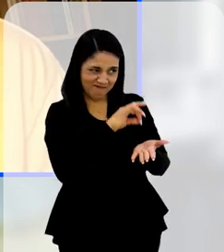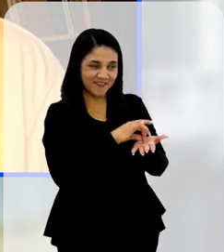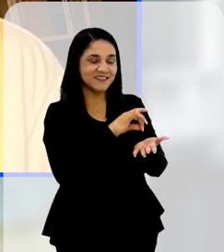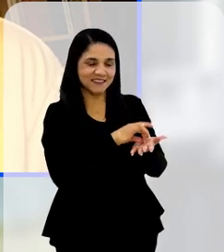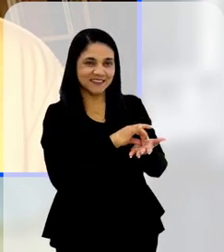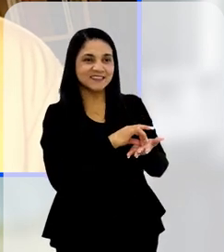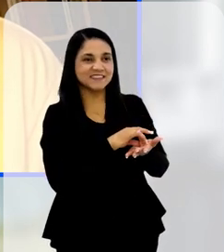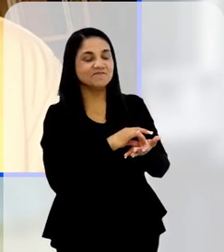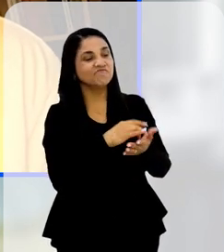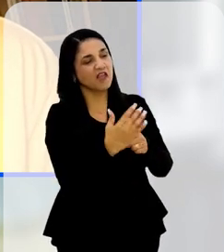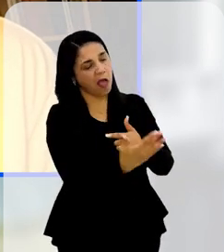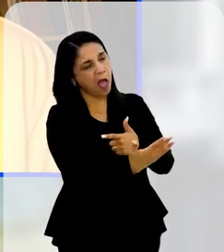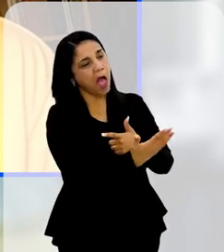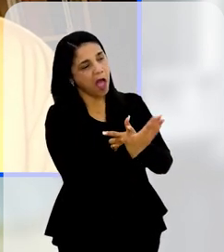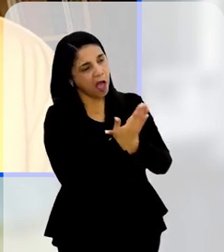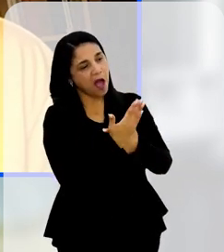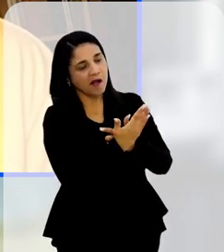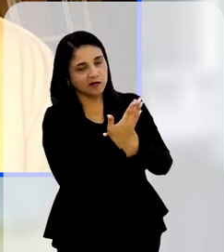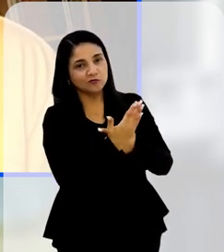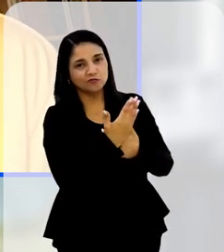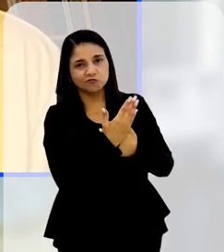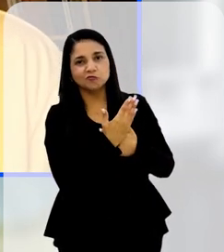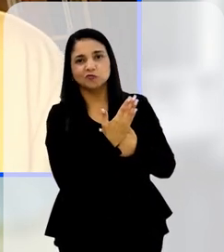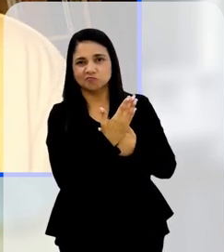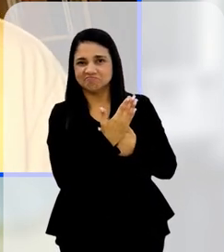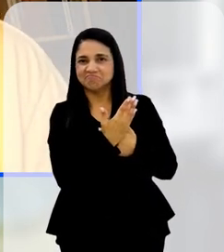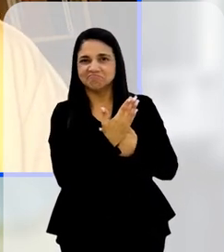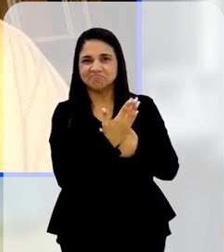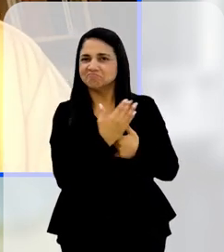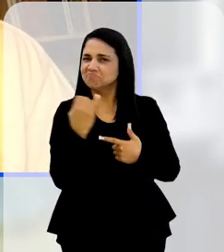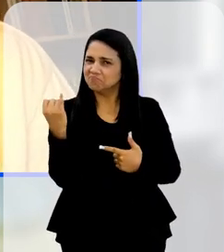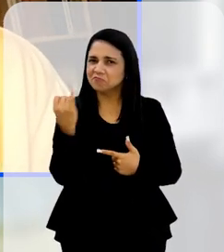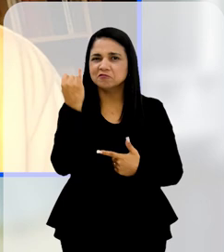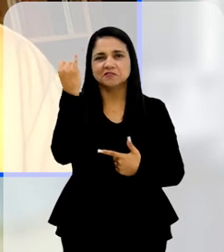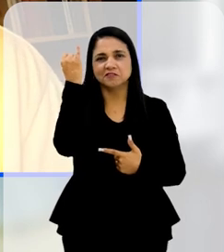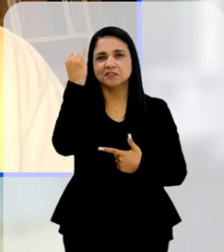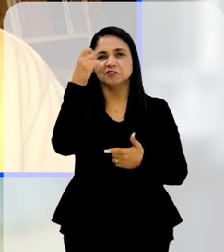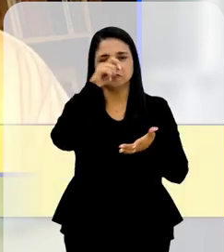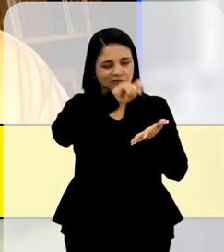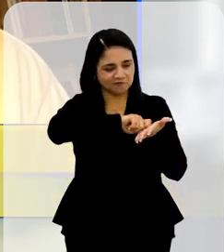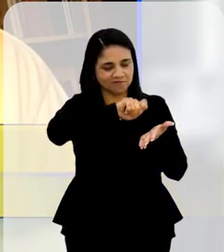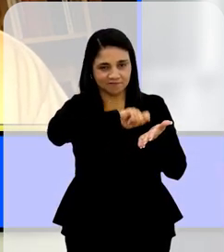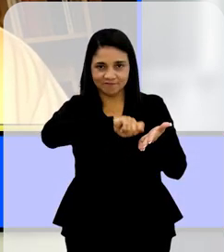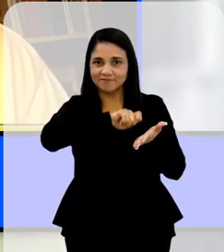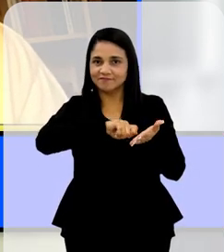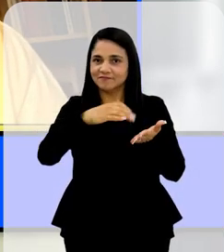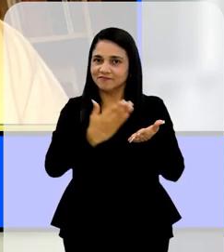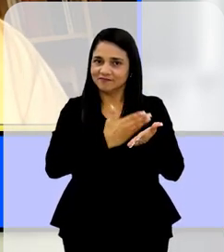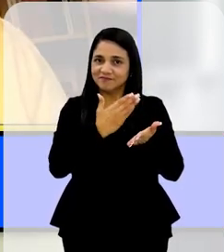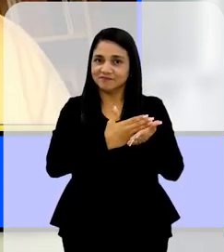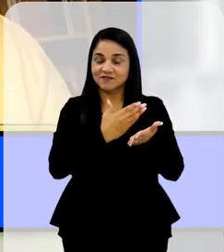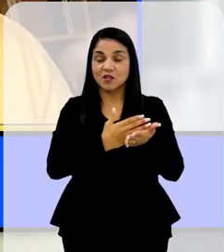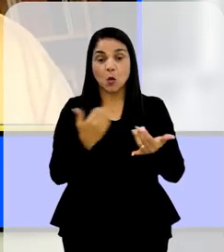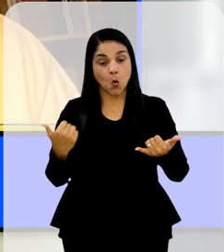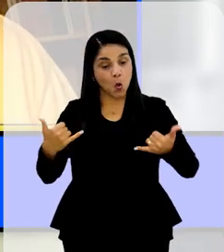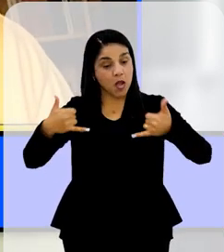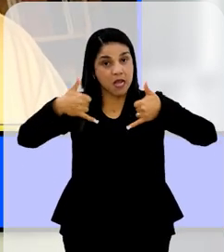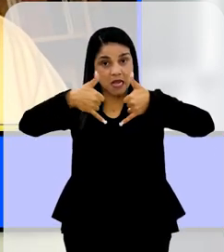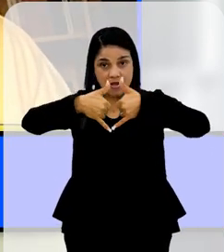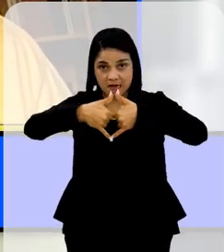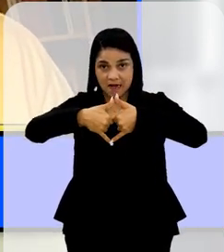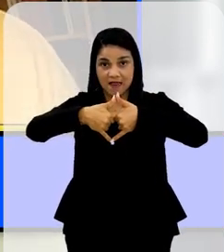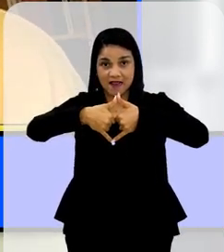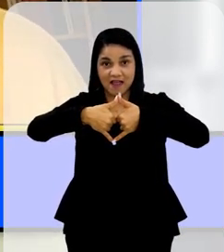Isso ajudou de uma forma absurda a gente escrever o livro, né? Porque eu ligava para